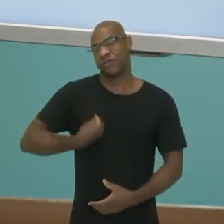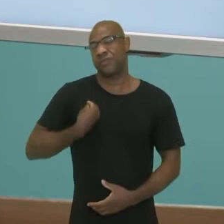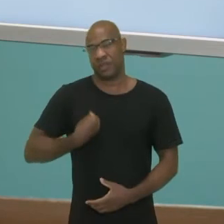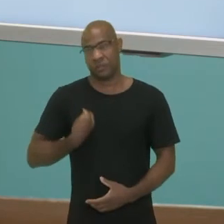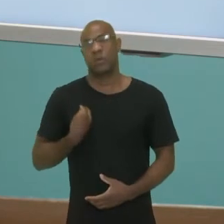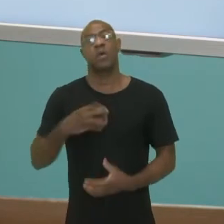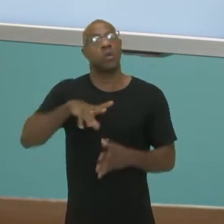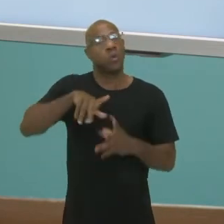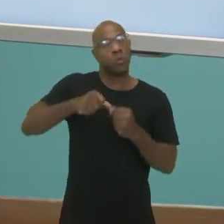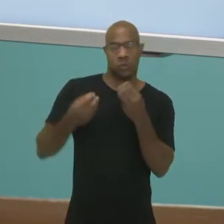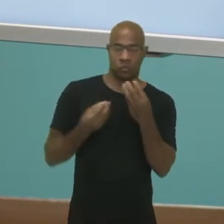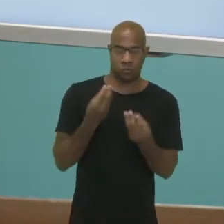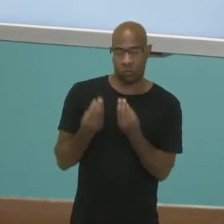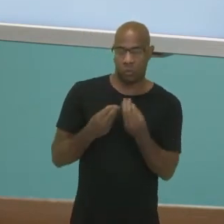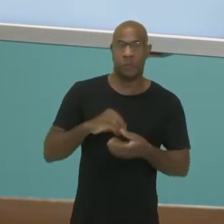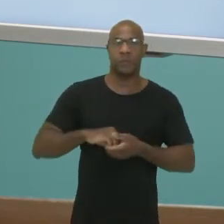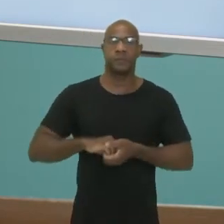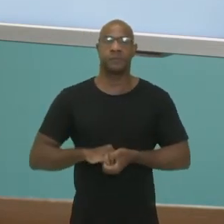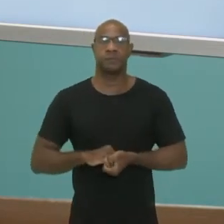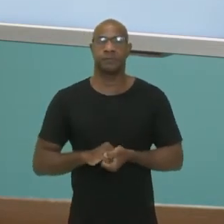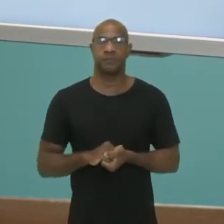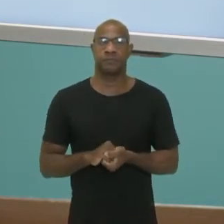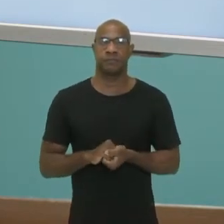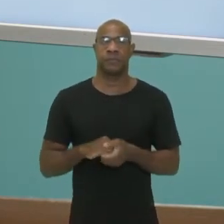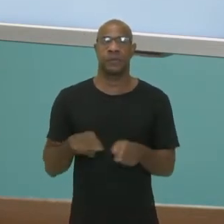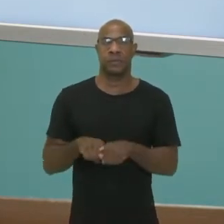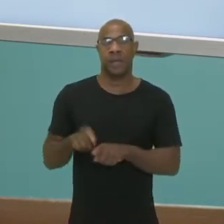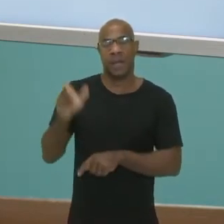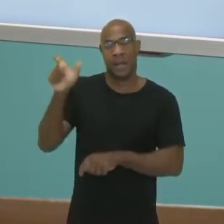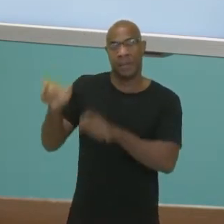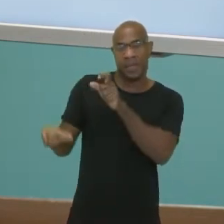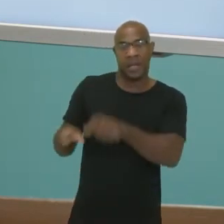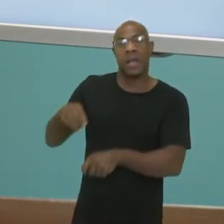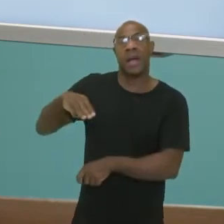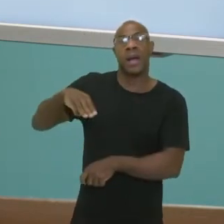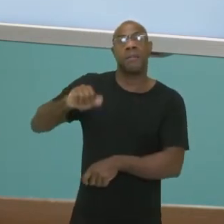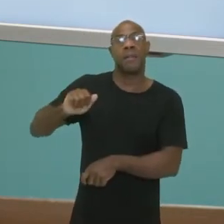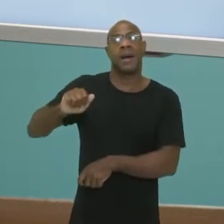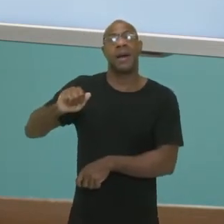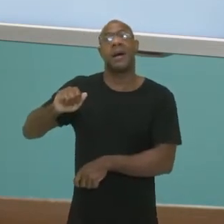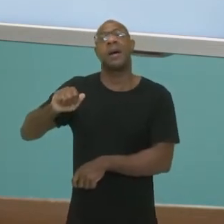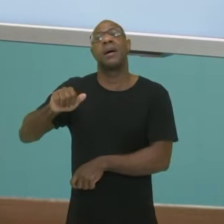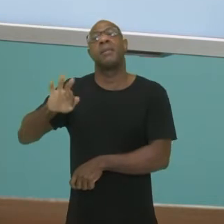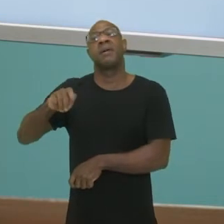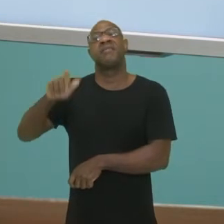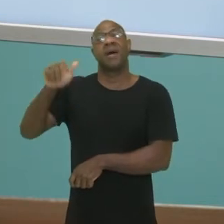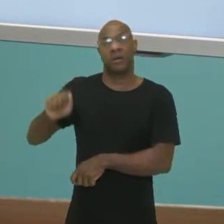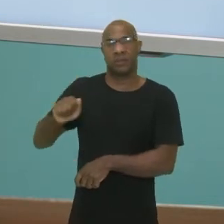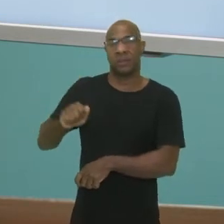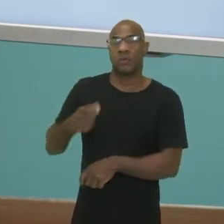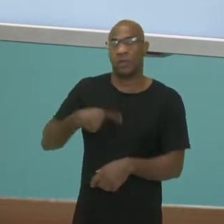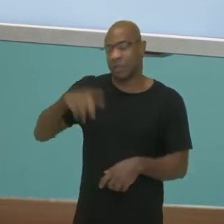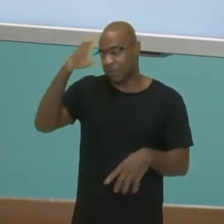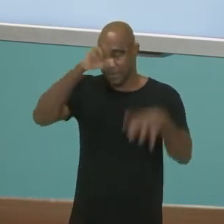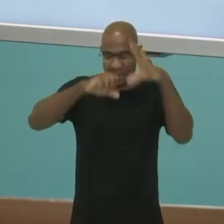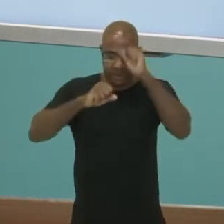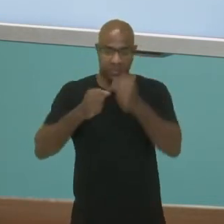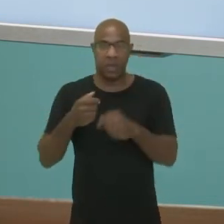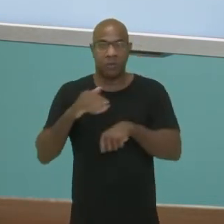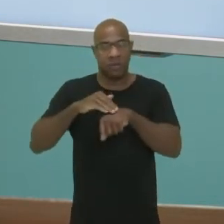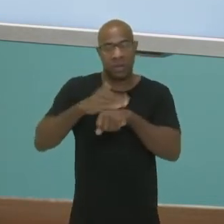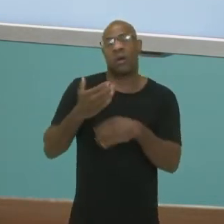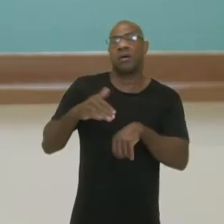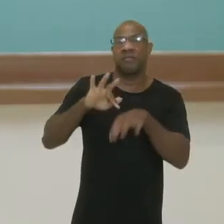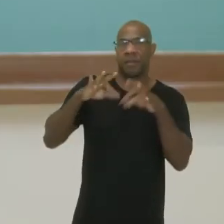famoso, argentino, no caso, a personagem aqui, a Mafalda, aprendemos a falar da nossa família e os nossos gostos, né? Ela falou sobre a